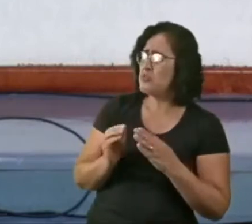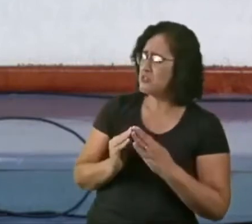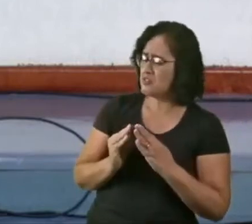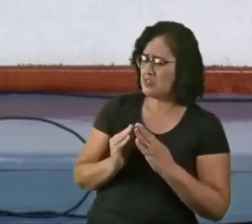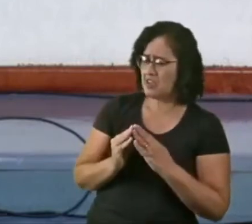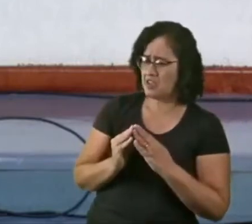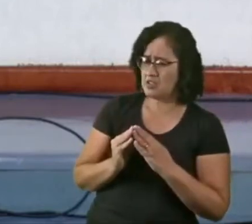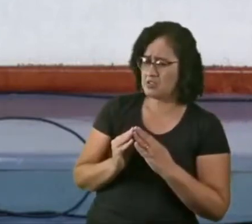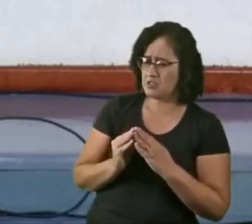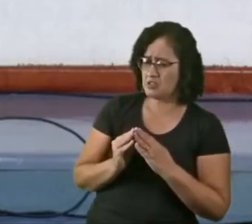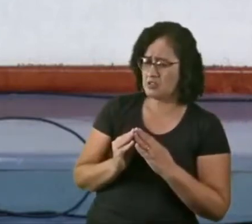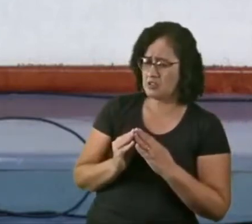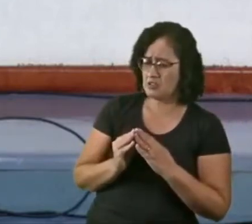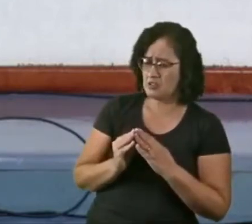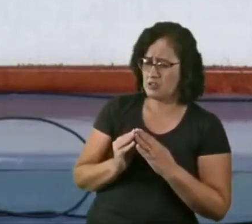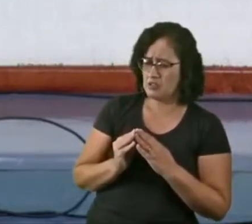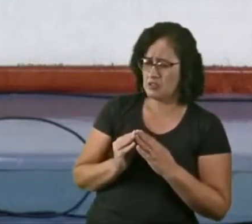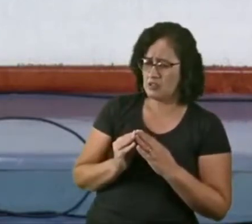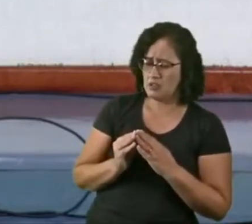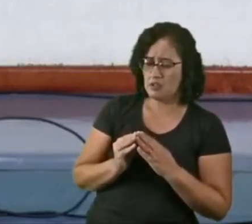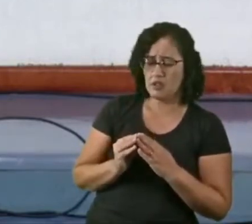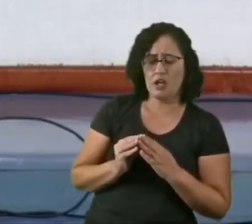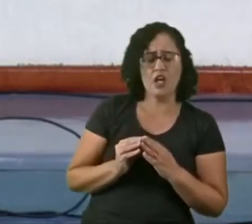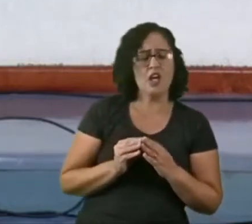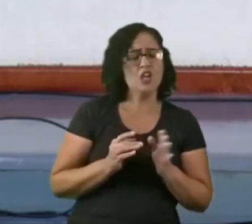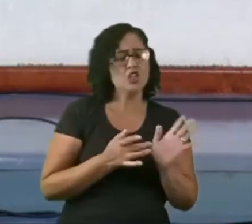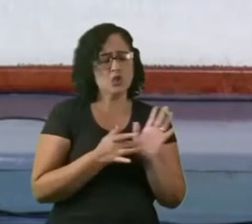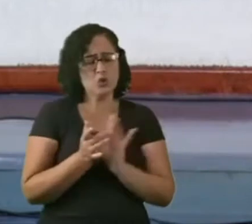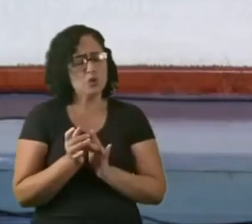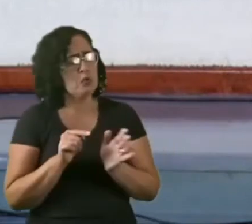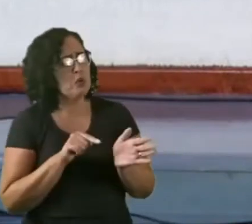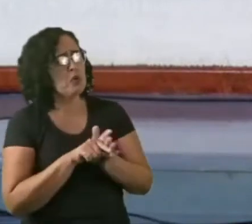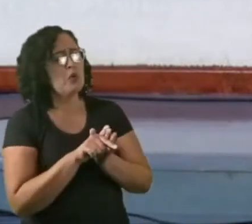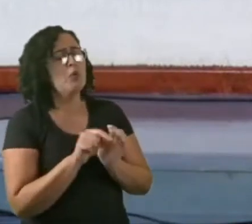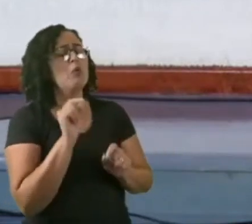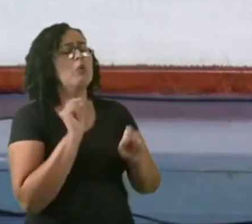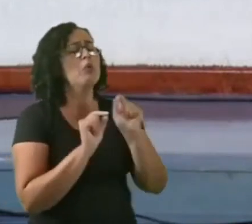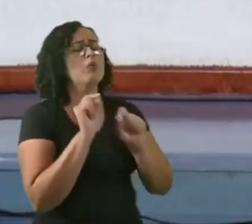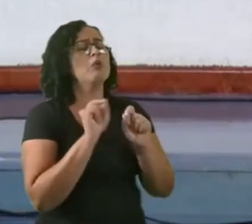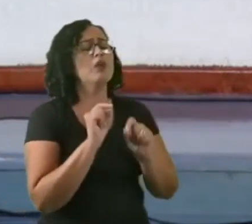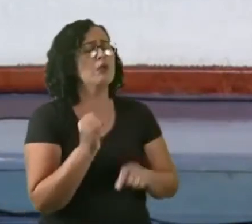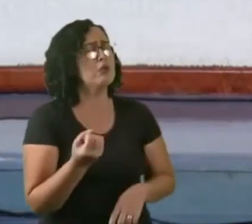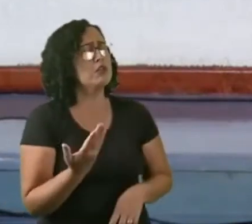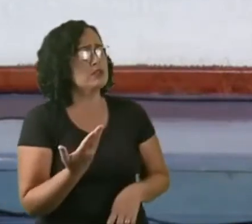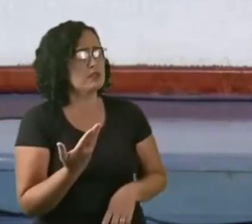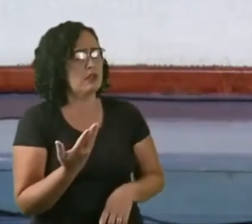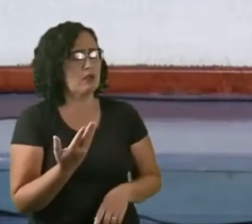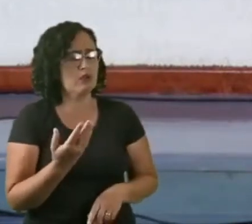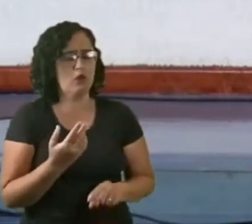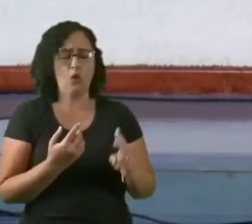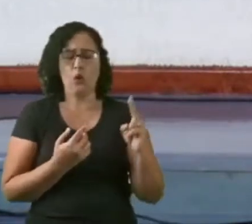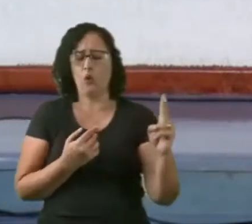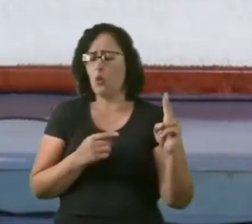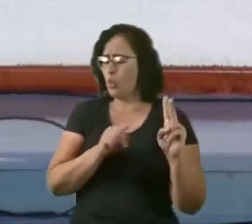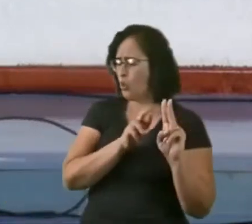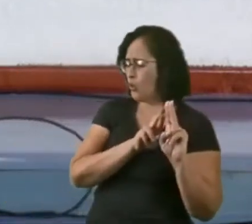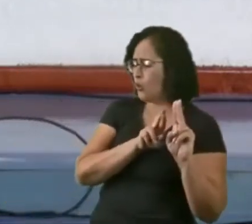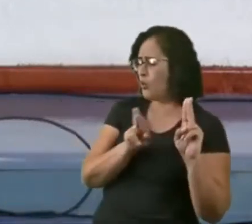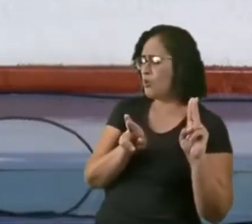aconteceram nesses dias? Que coisas? Perguntou ele. O que aconteceu com Jesus de Nazaré? Respondeu